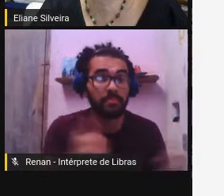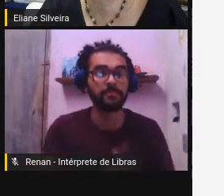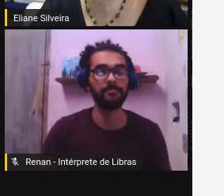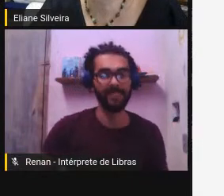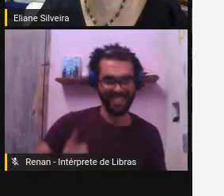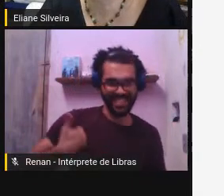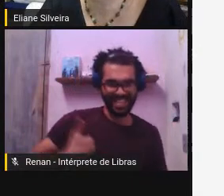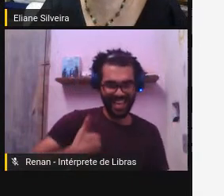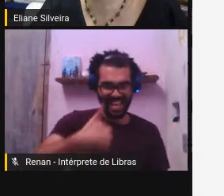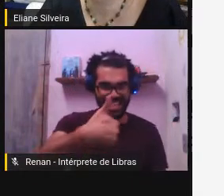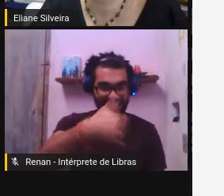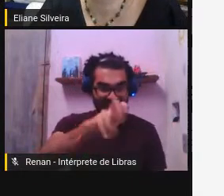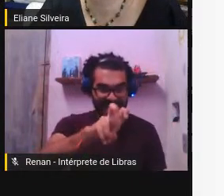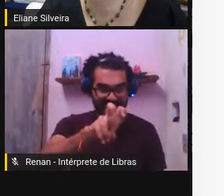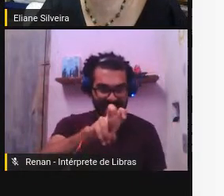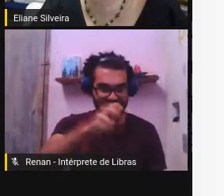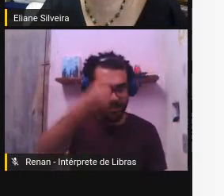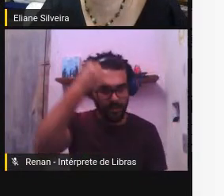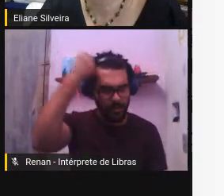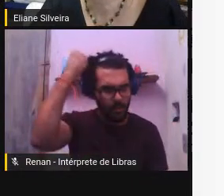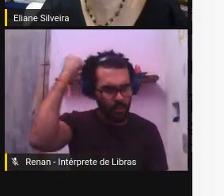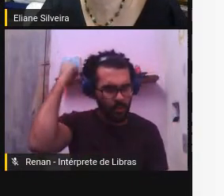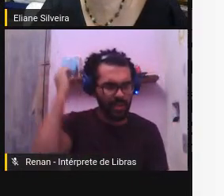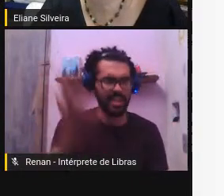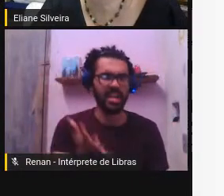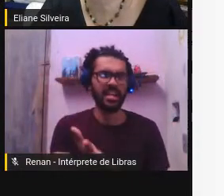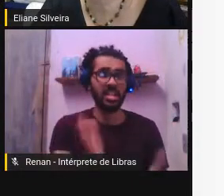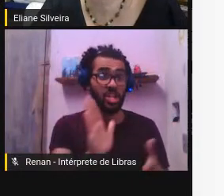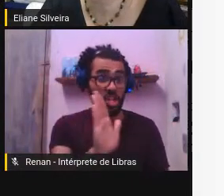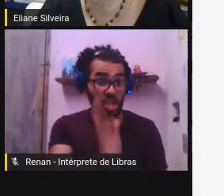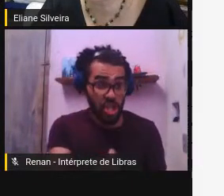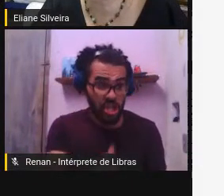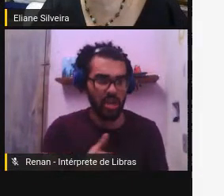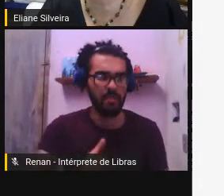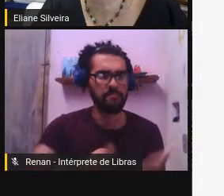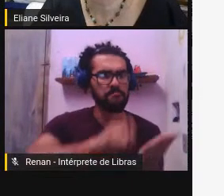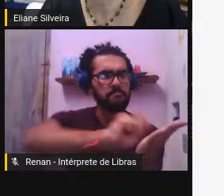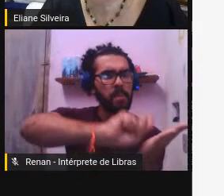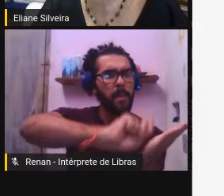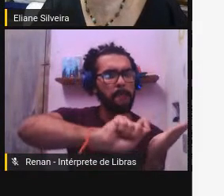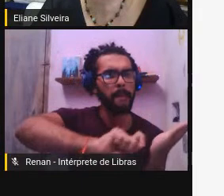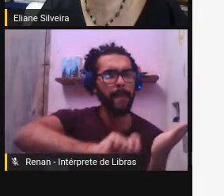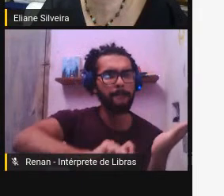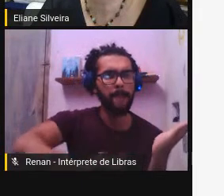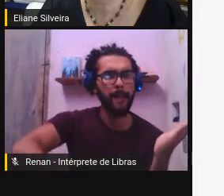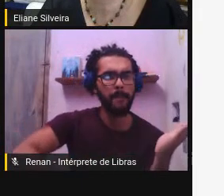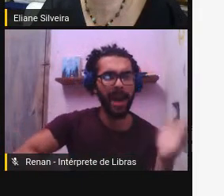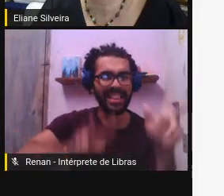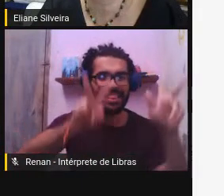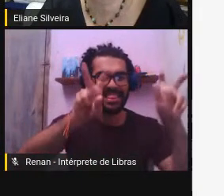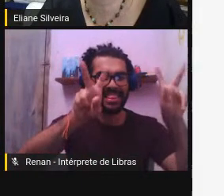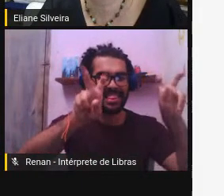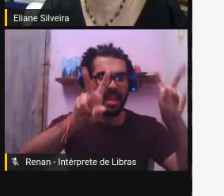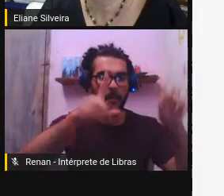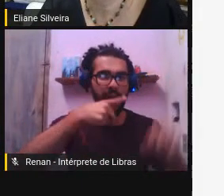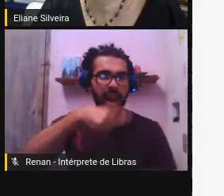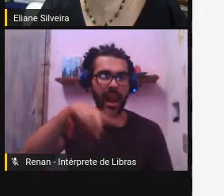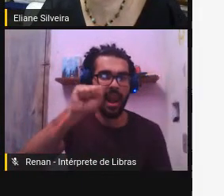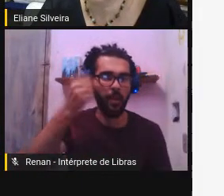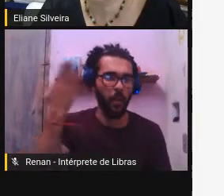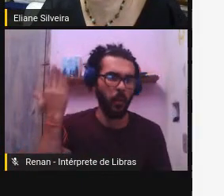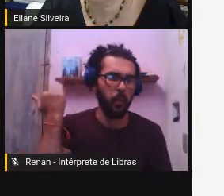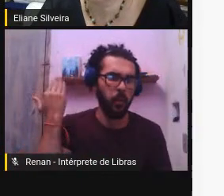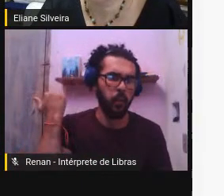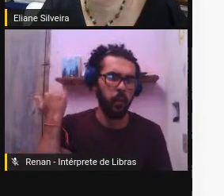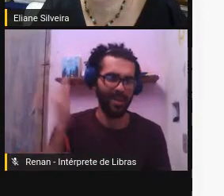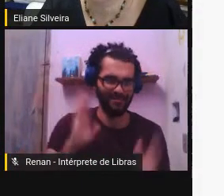ele já se dirige ao trabalho de escrita com o tema da linguística da época e, ao rememorar essa iniciativa, ele